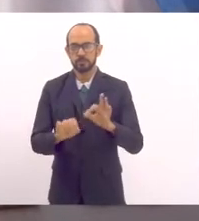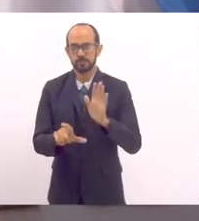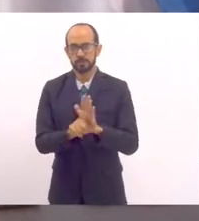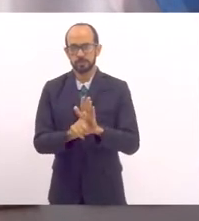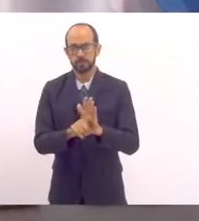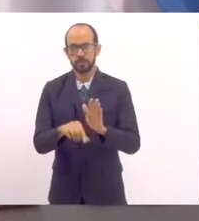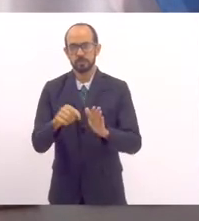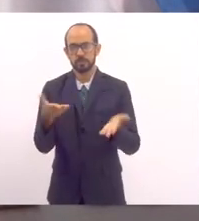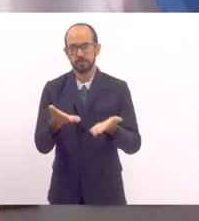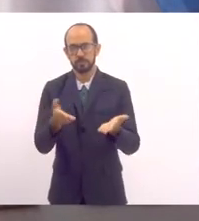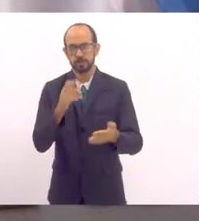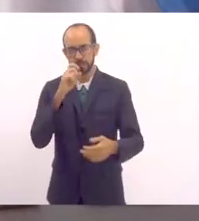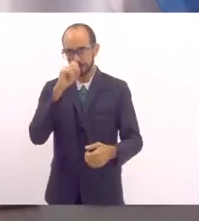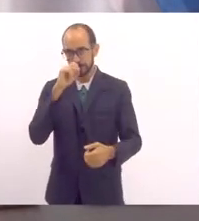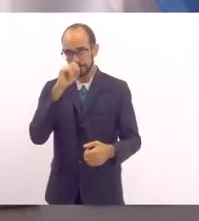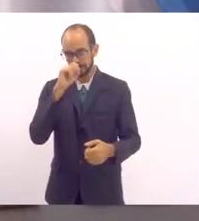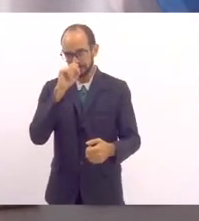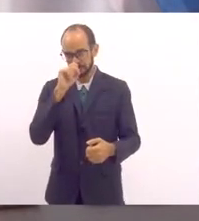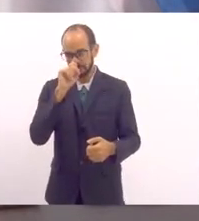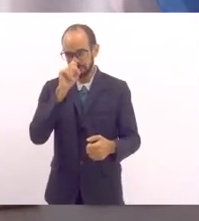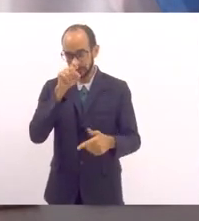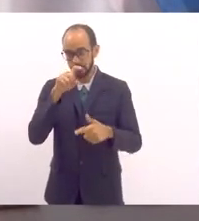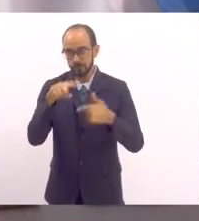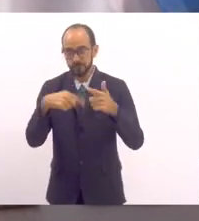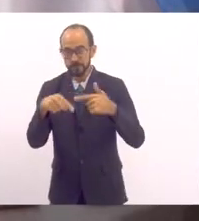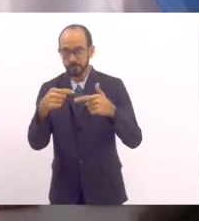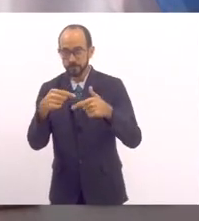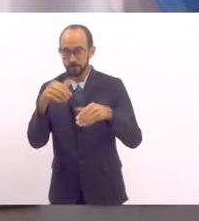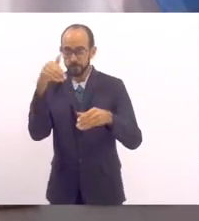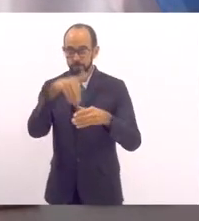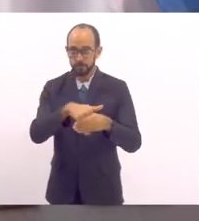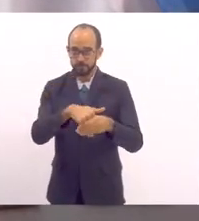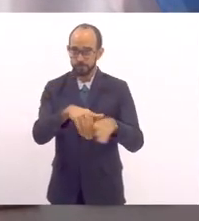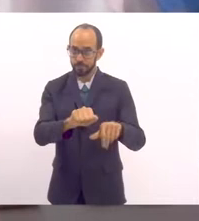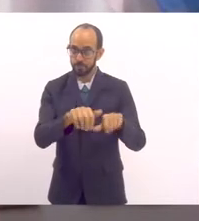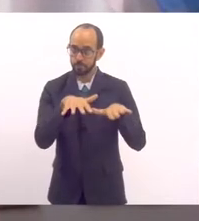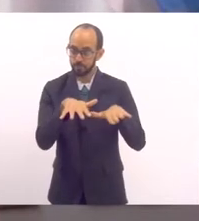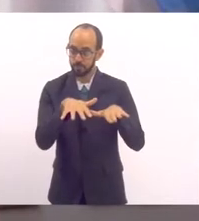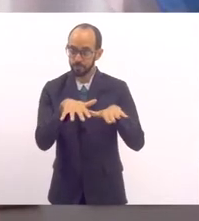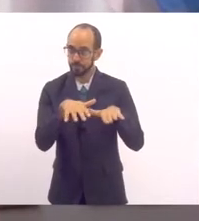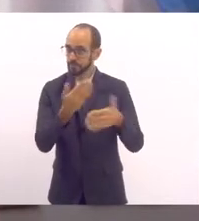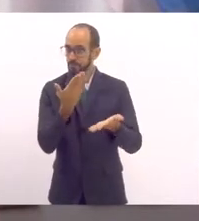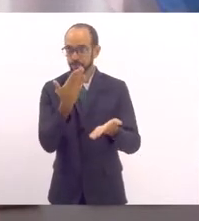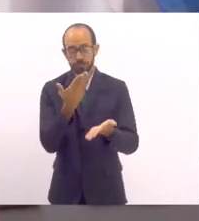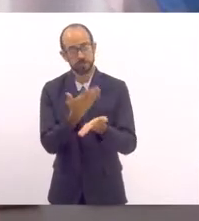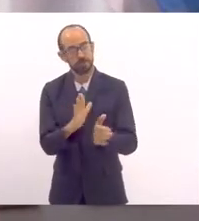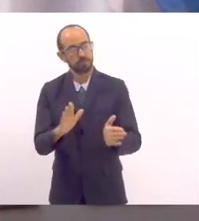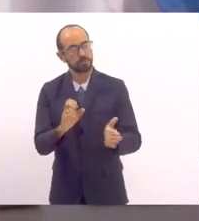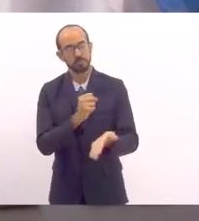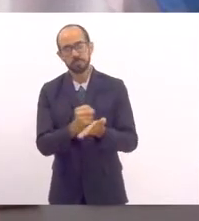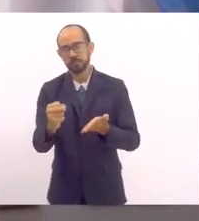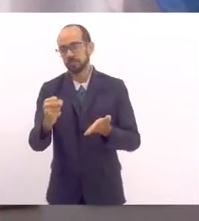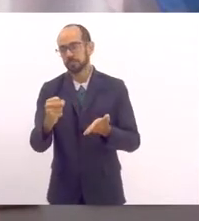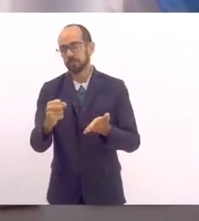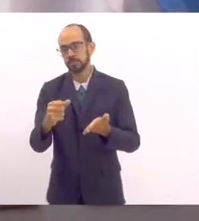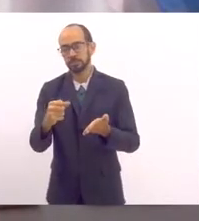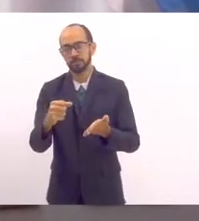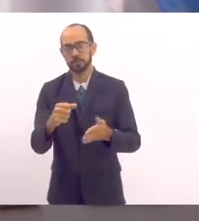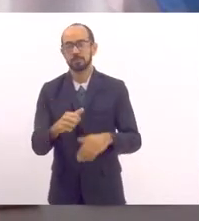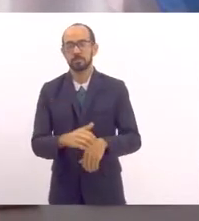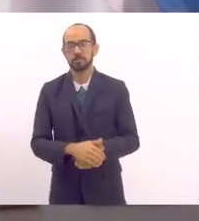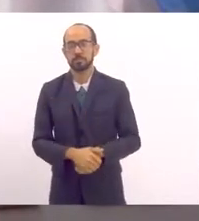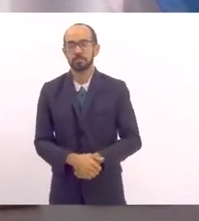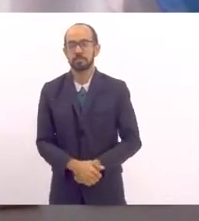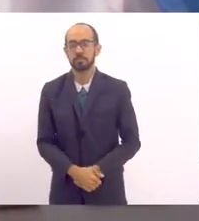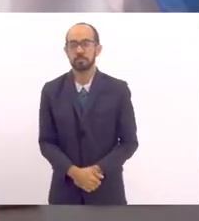turismo é agora. Porque depois que for para o plenário e as emendas que não vierem a beneficiá-los, vai passar e não vamos poder